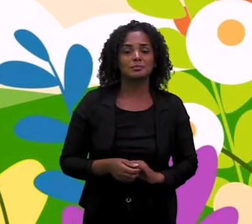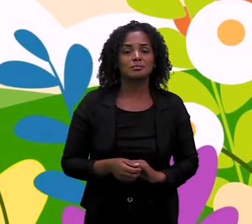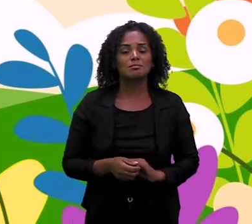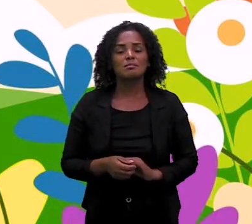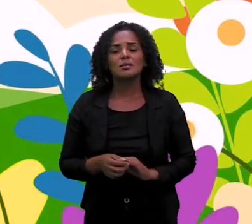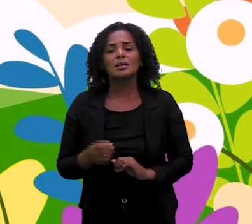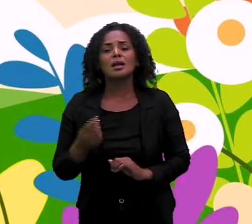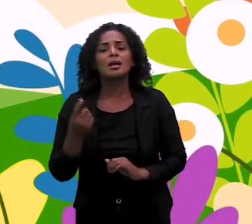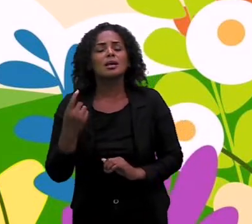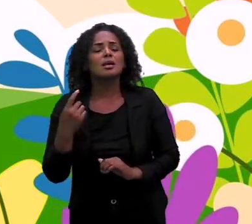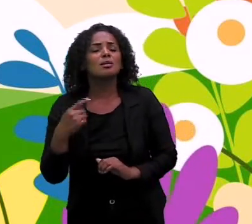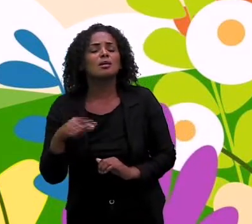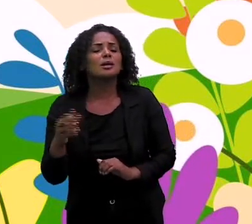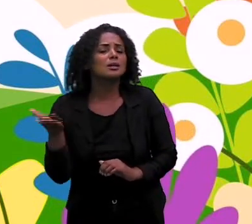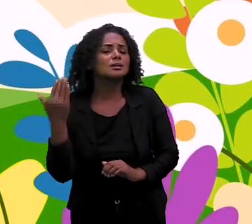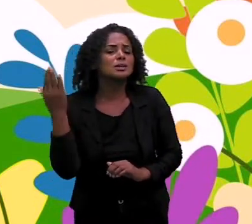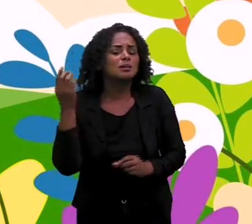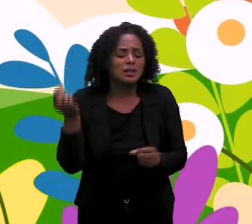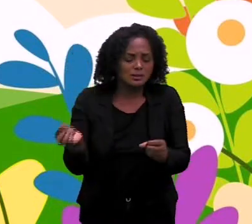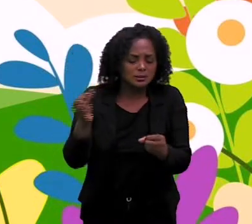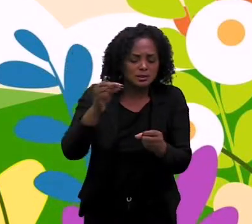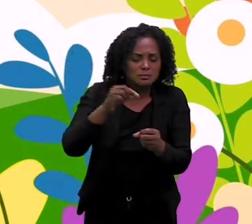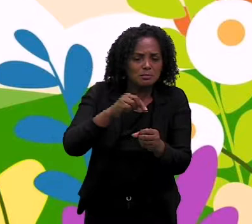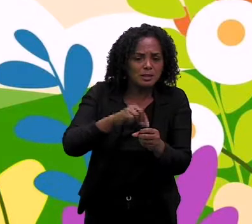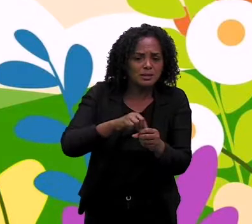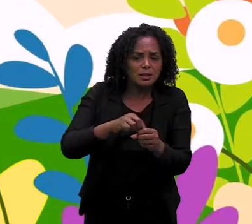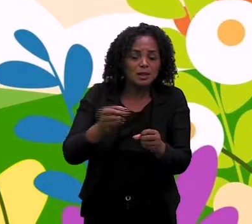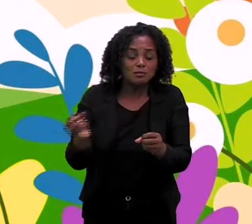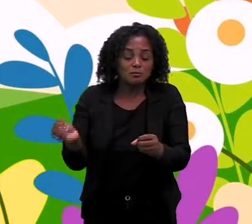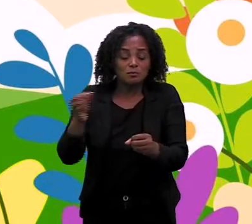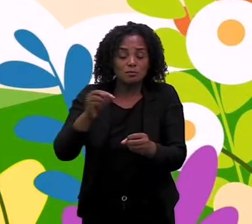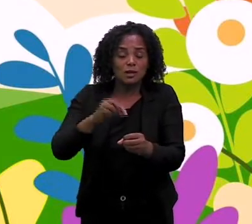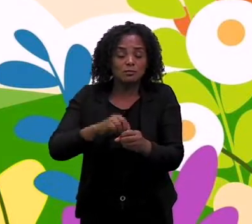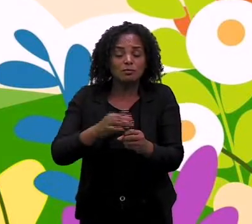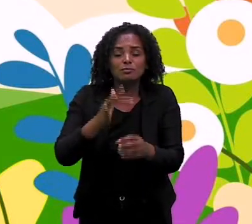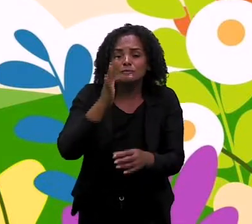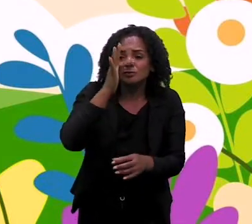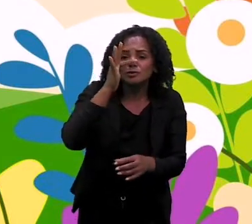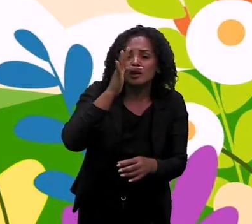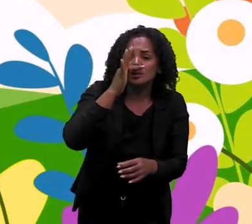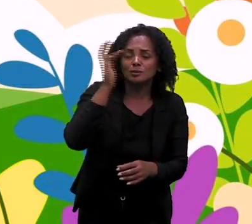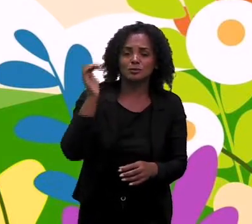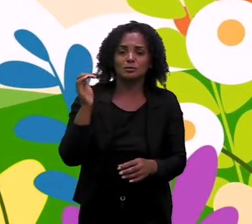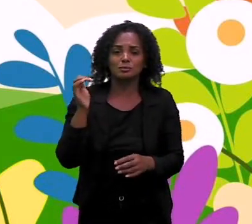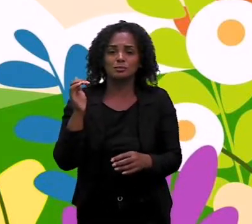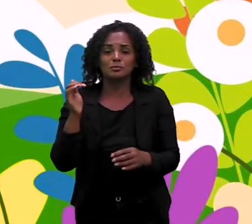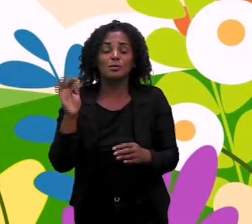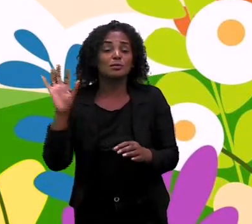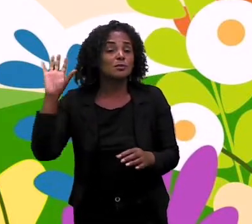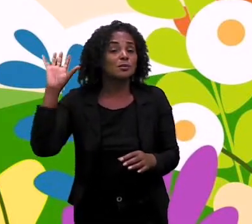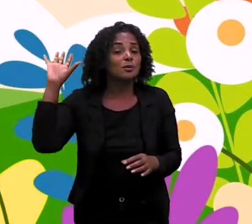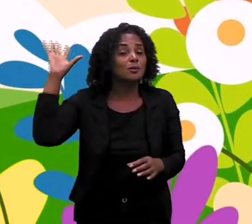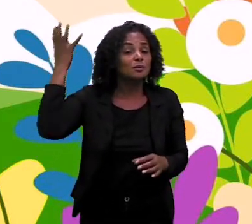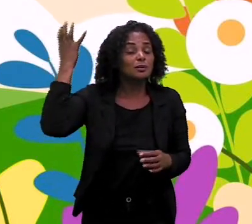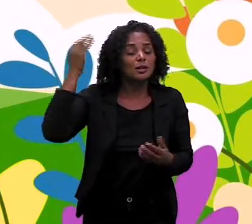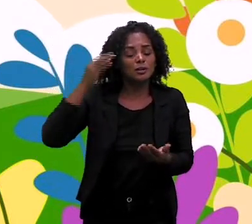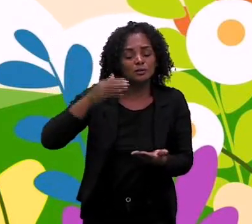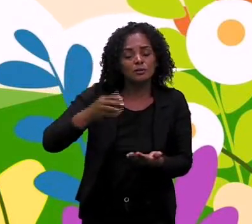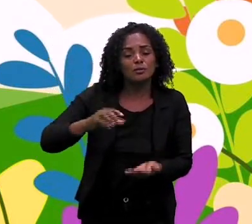eu era uma semente, fui plantada em um jardim. Com o tempo eu